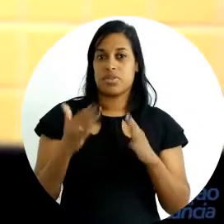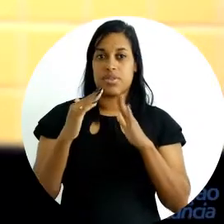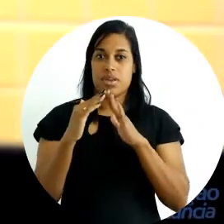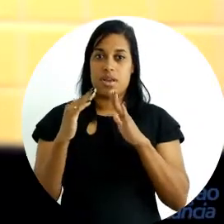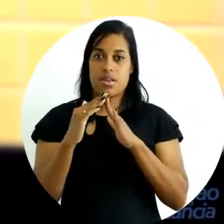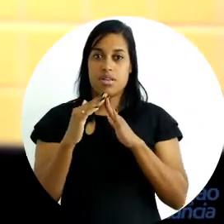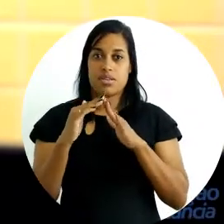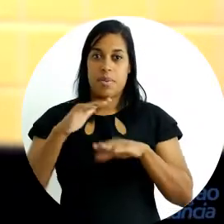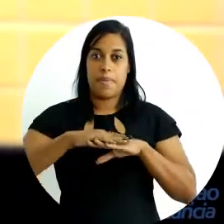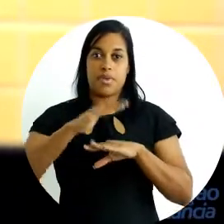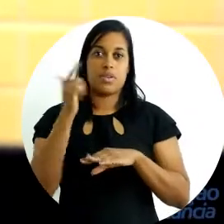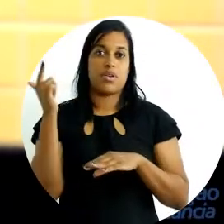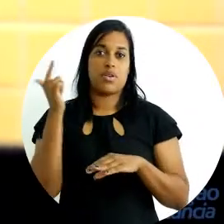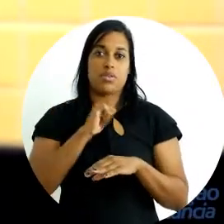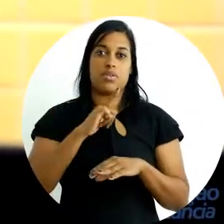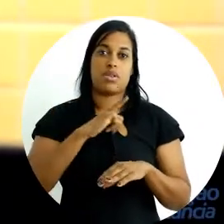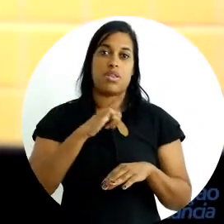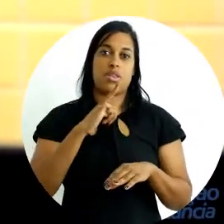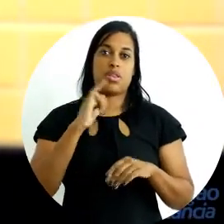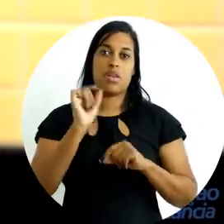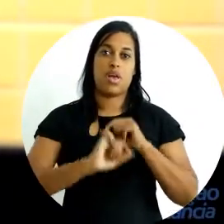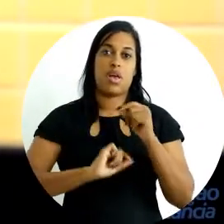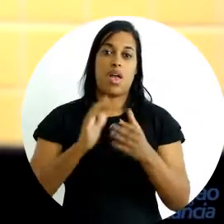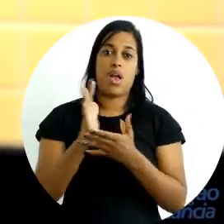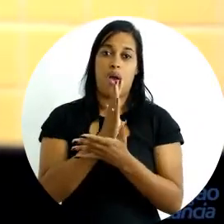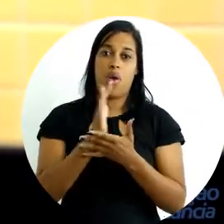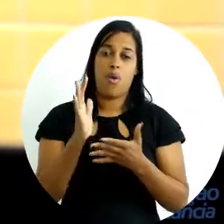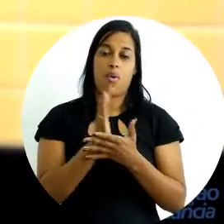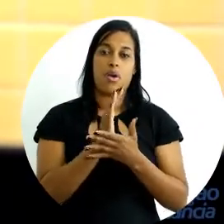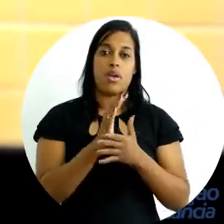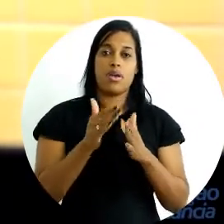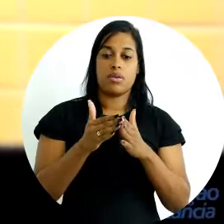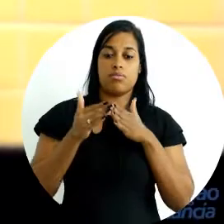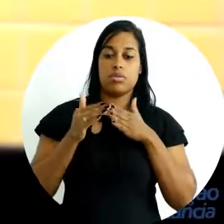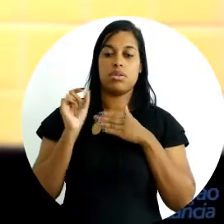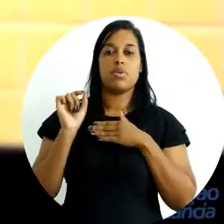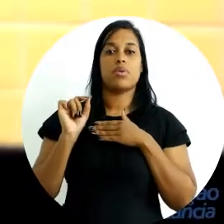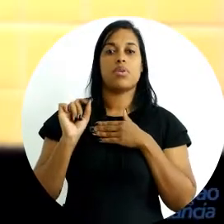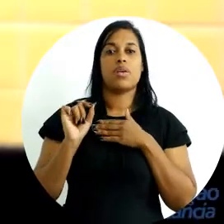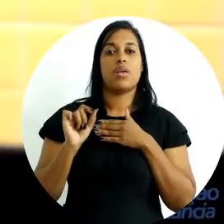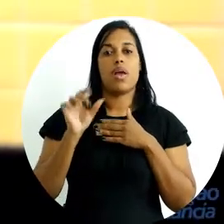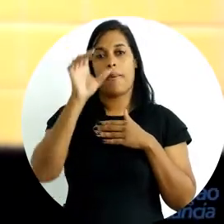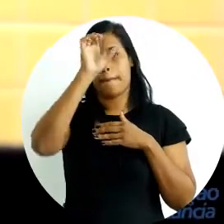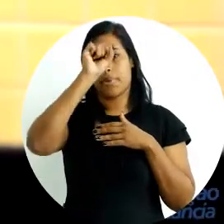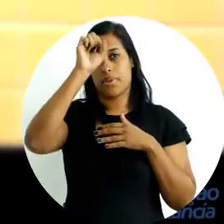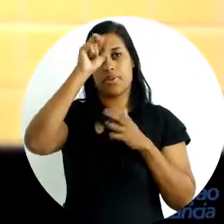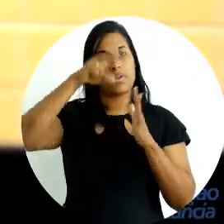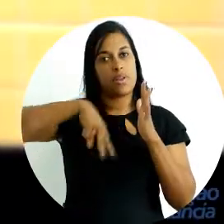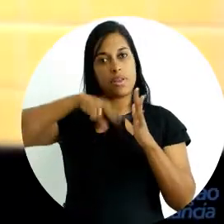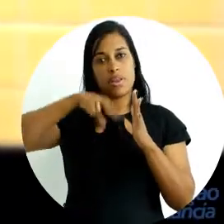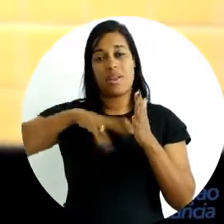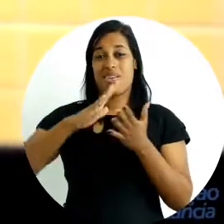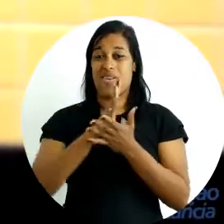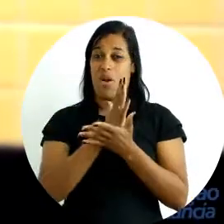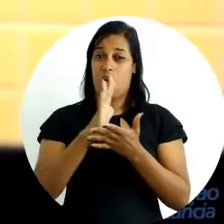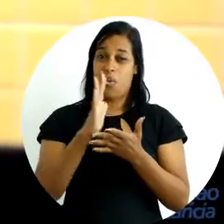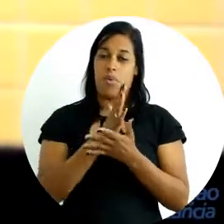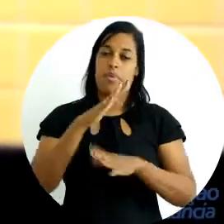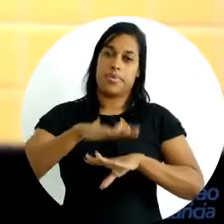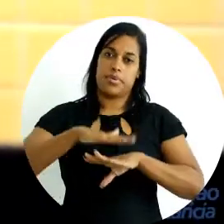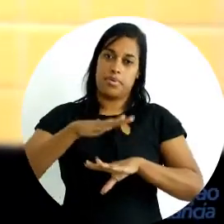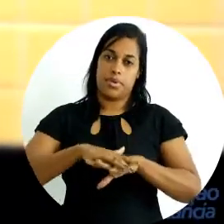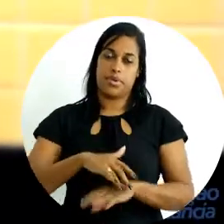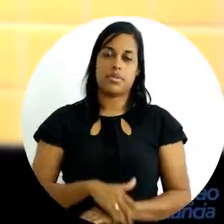o máximo que ela conseguia chegar a ter, com algumas raras exceções, era justamente aprender, ler e